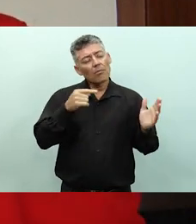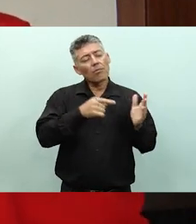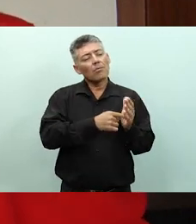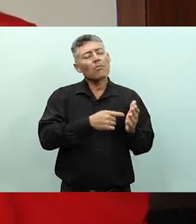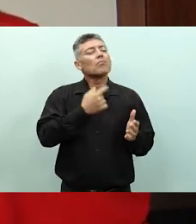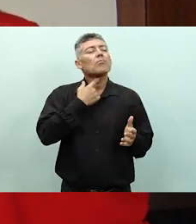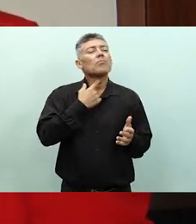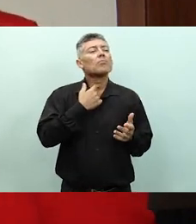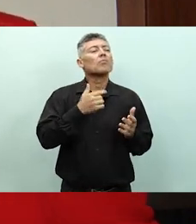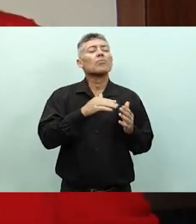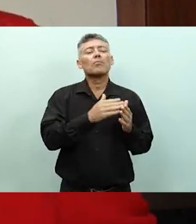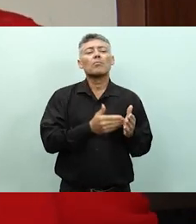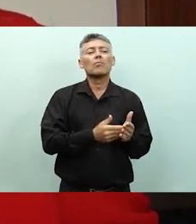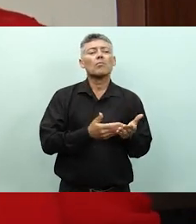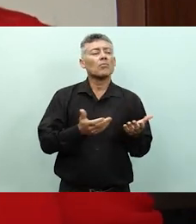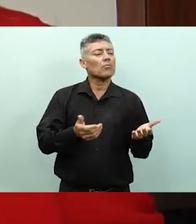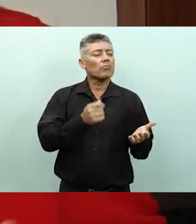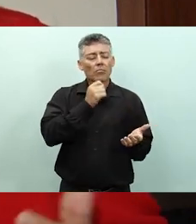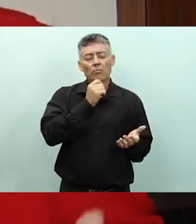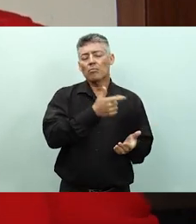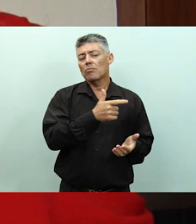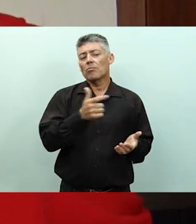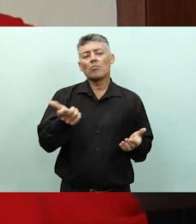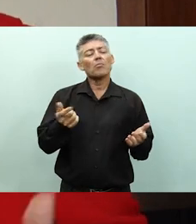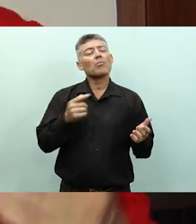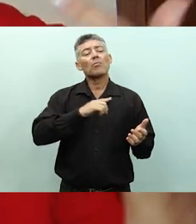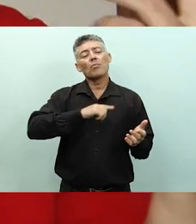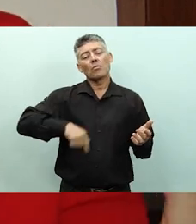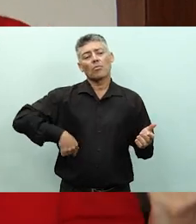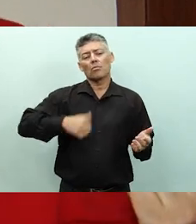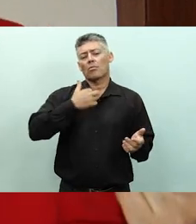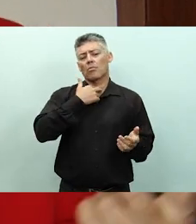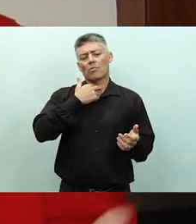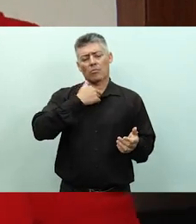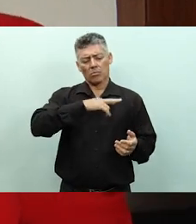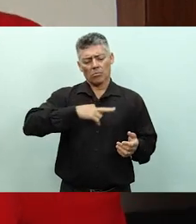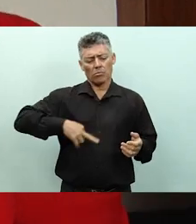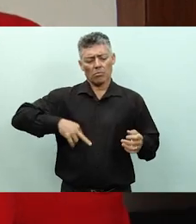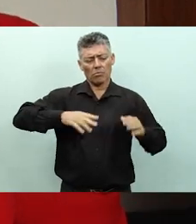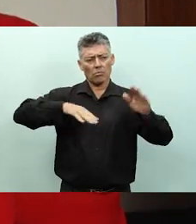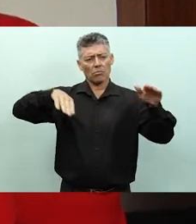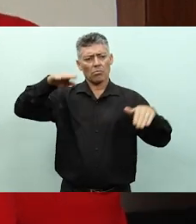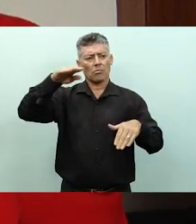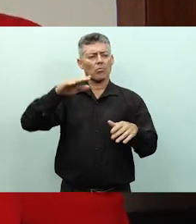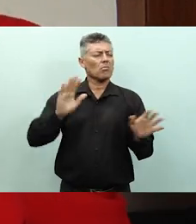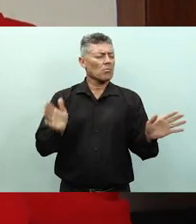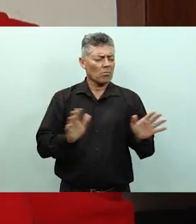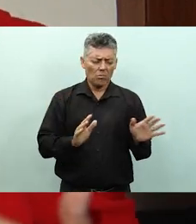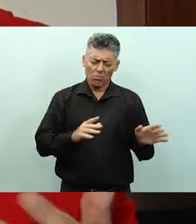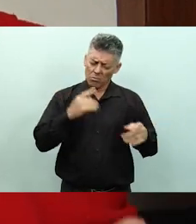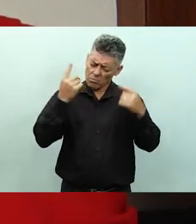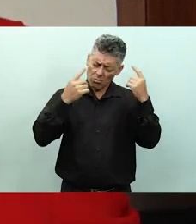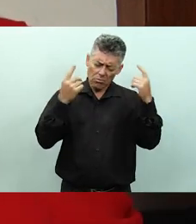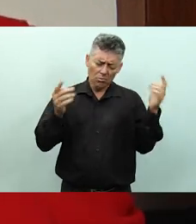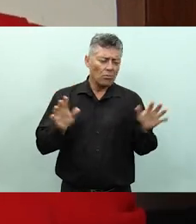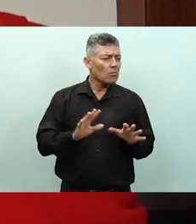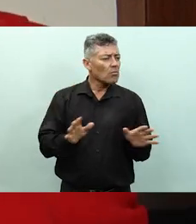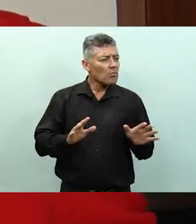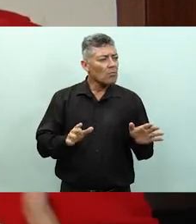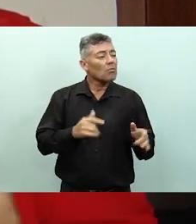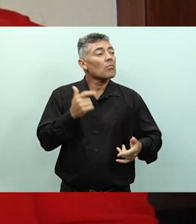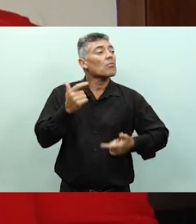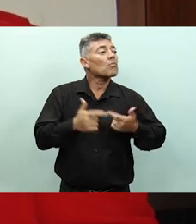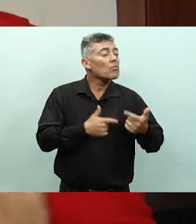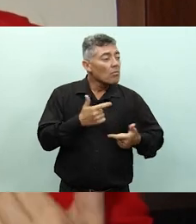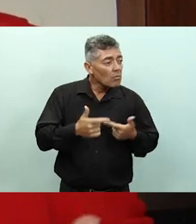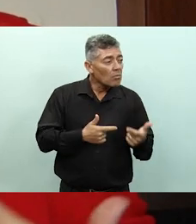qualquer função que ela exercesse. E não tinha essa coisa, porque foi governadora, não pode ser vereadora. Ela não se importava com isso,